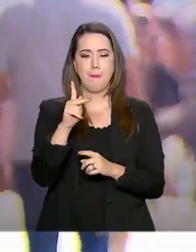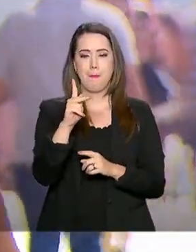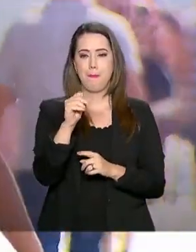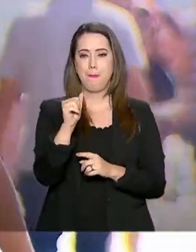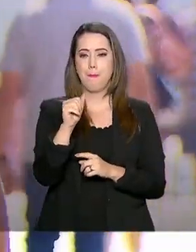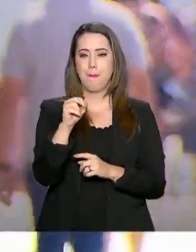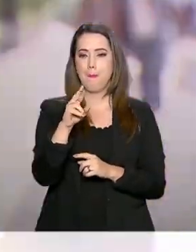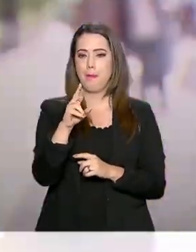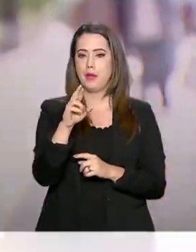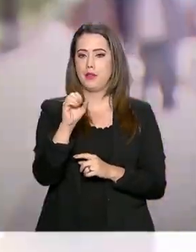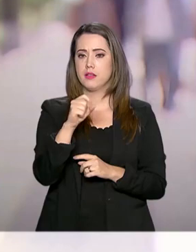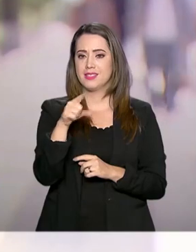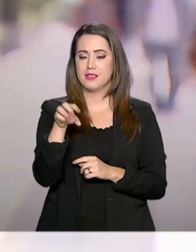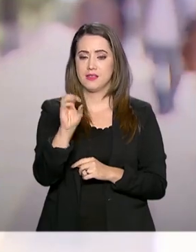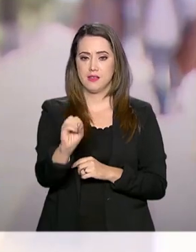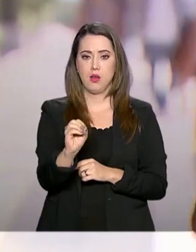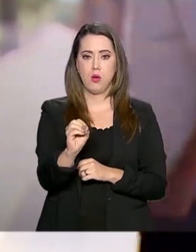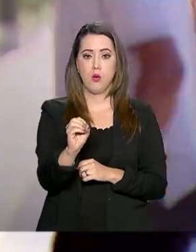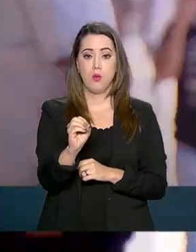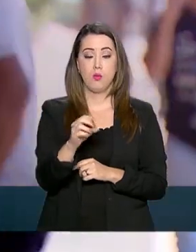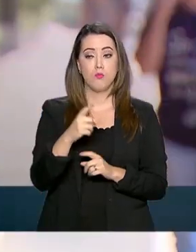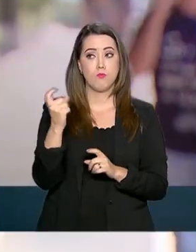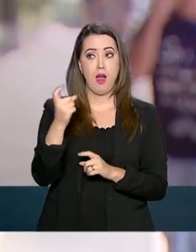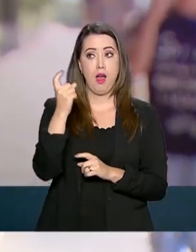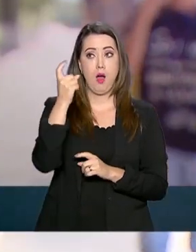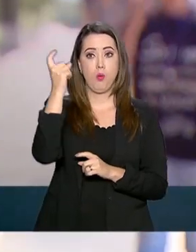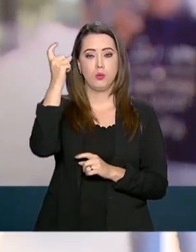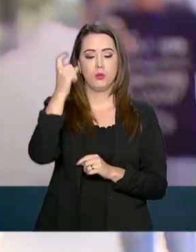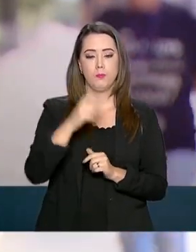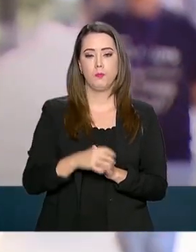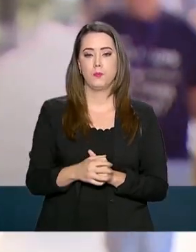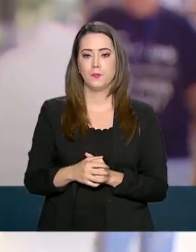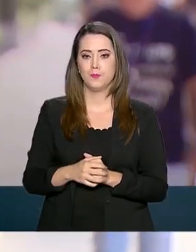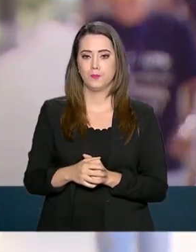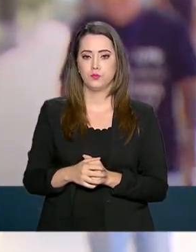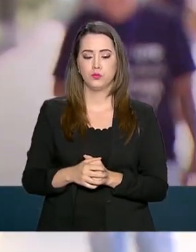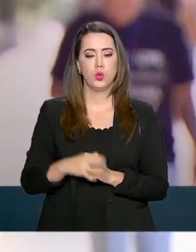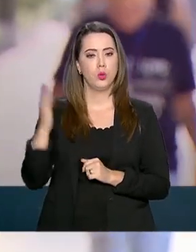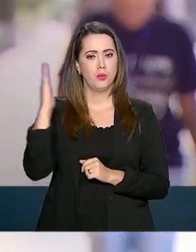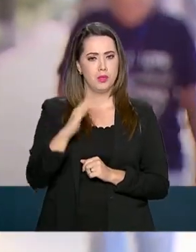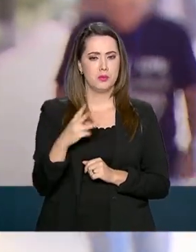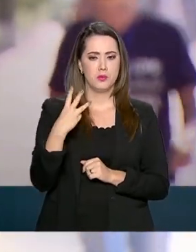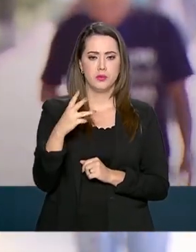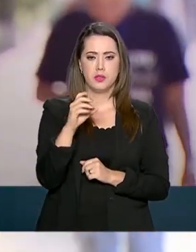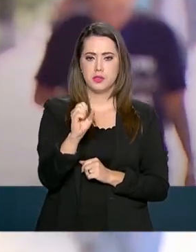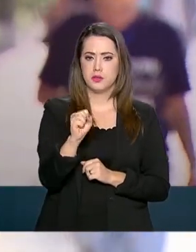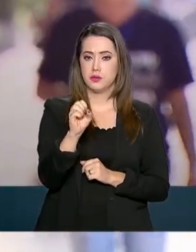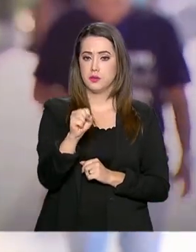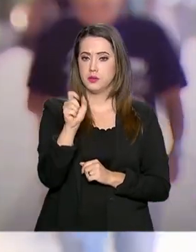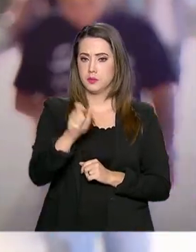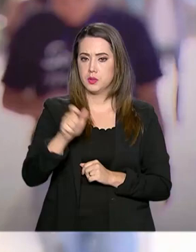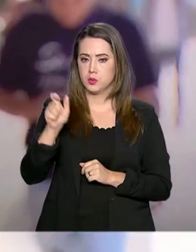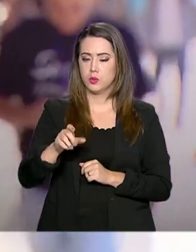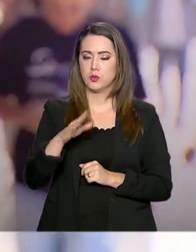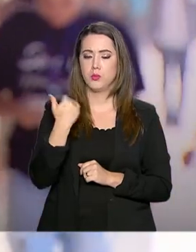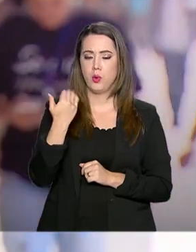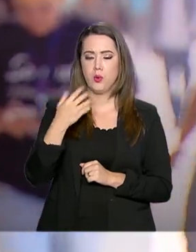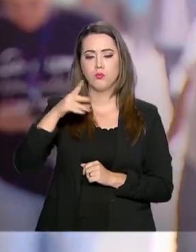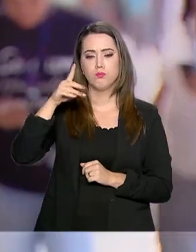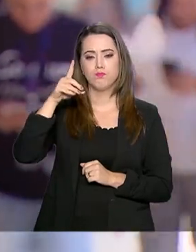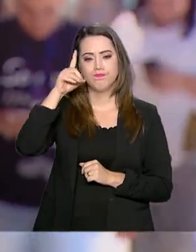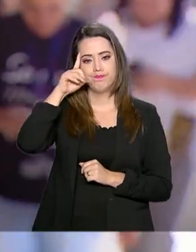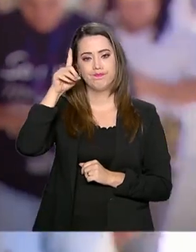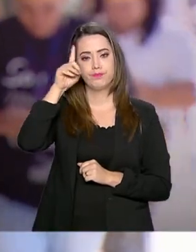nas artérias. No Brasil, 388 pessoas morrem todos os dias por hipertensão.